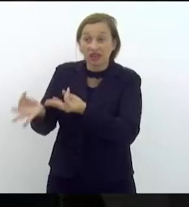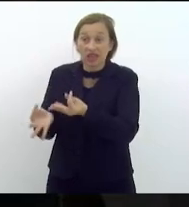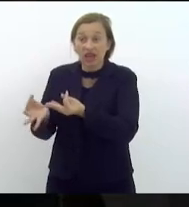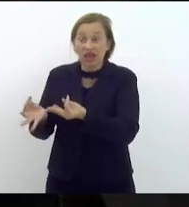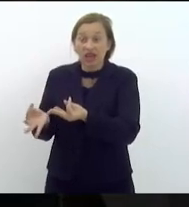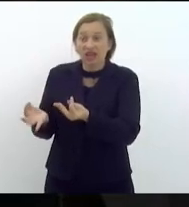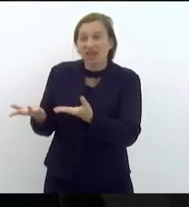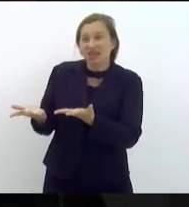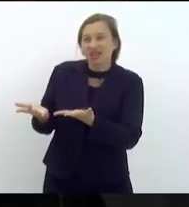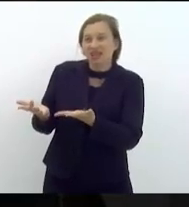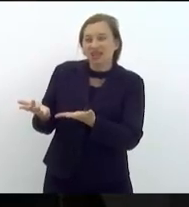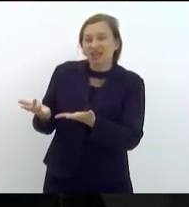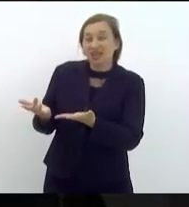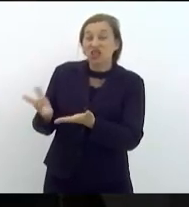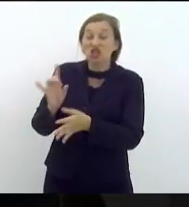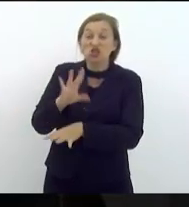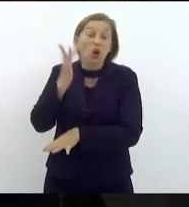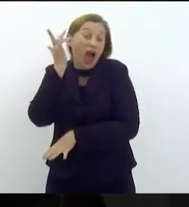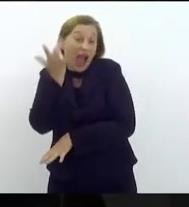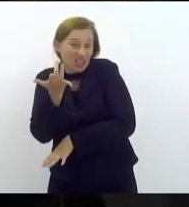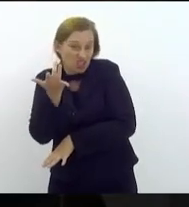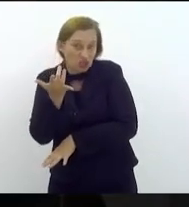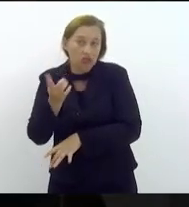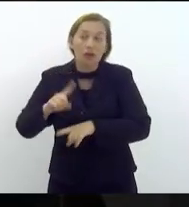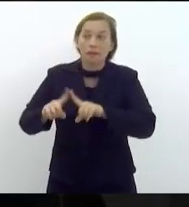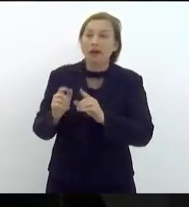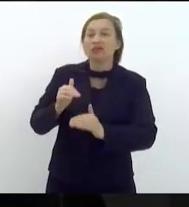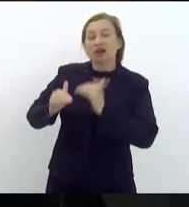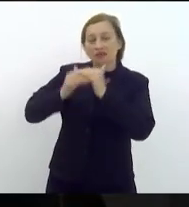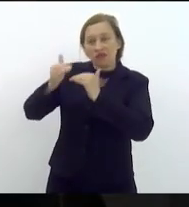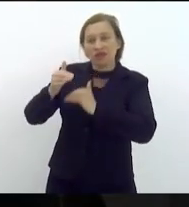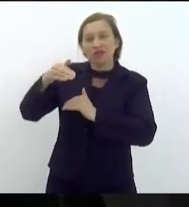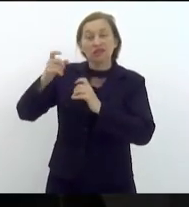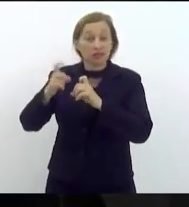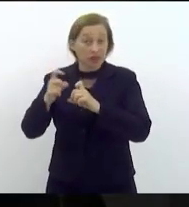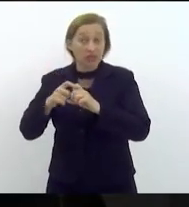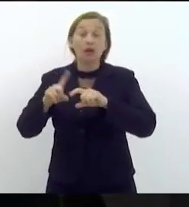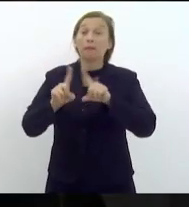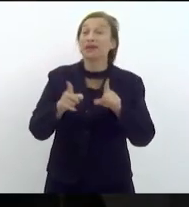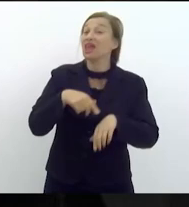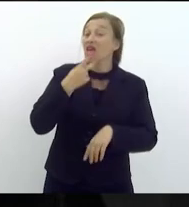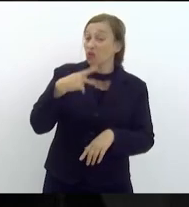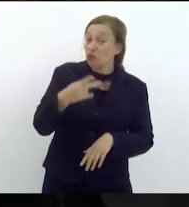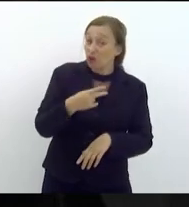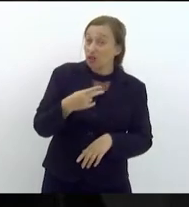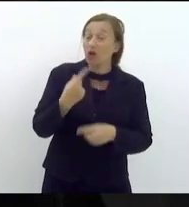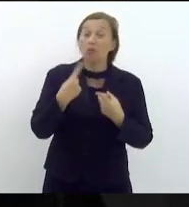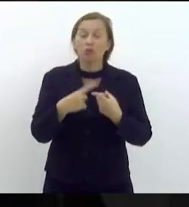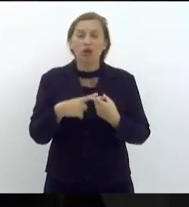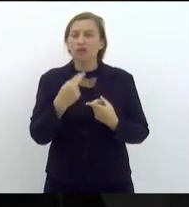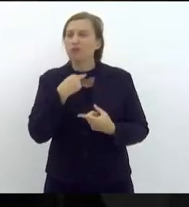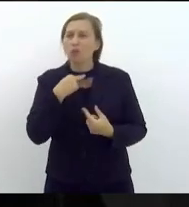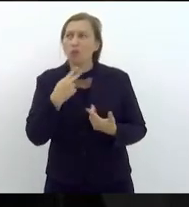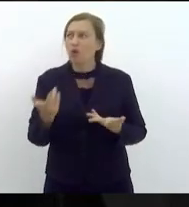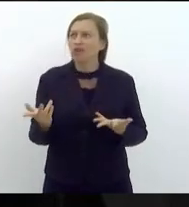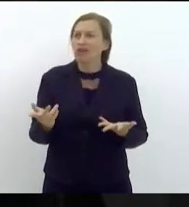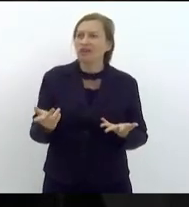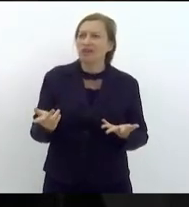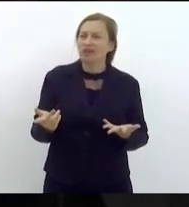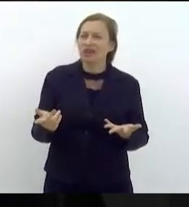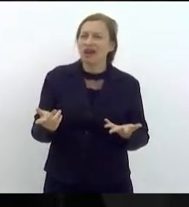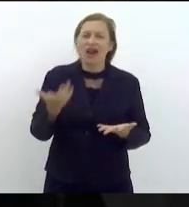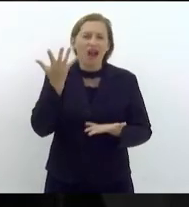achismo diz assim avanços na medicina agora tô falando isso porque a gente não pode é